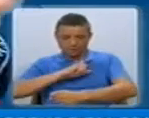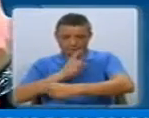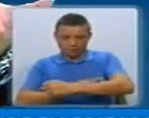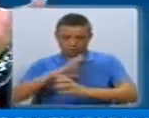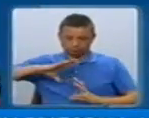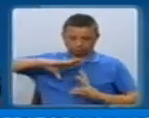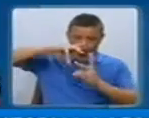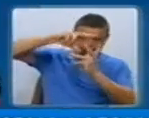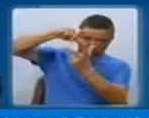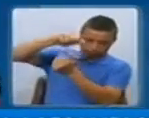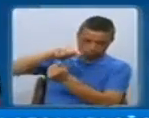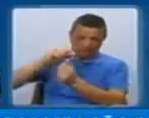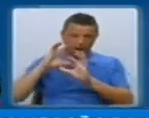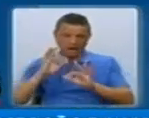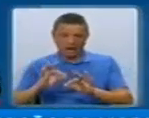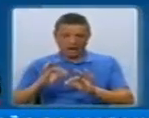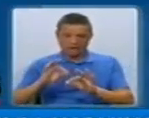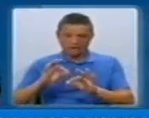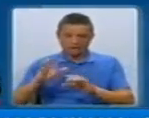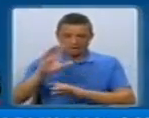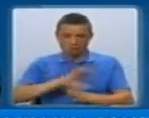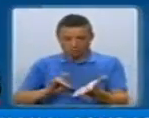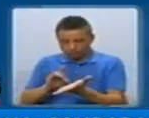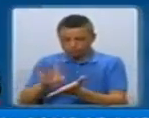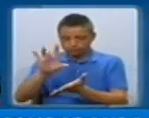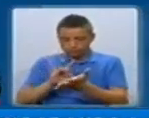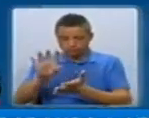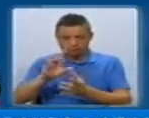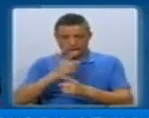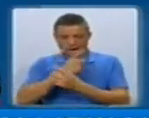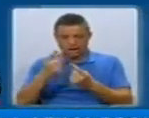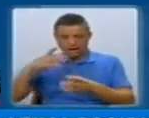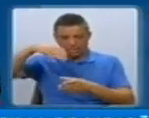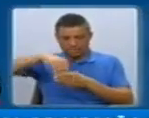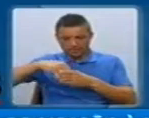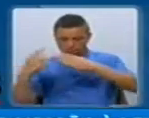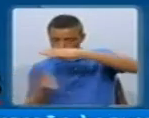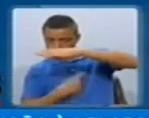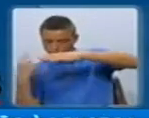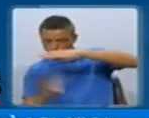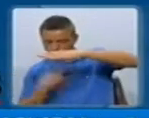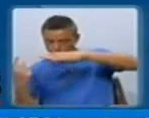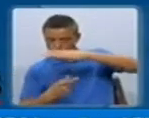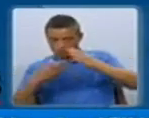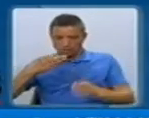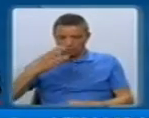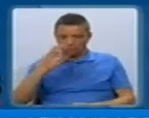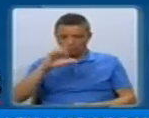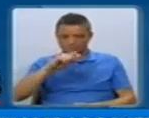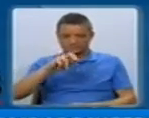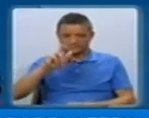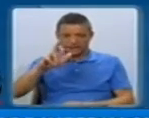universo, proveniente precisamente dessa expulsão, digamos assim, da matéria que está no disco de acreção à volta do pulsar. Algo que